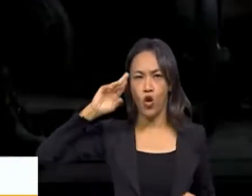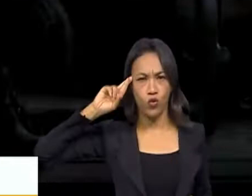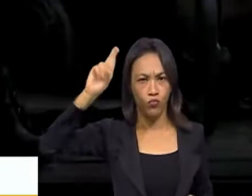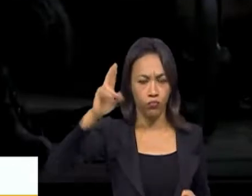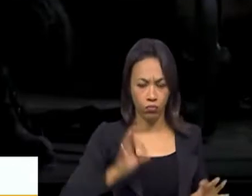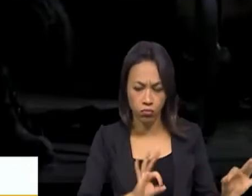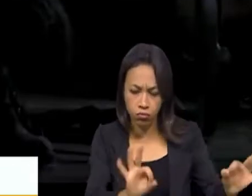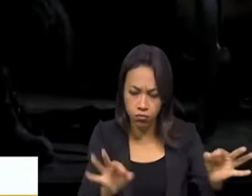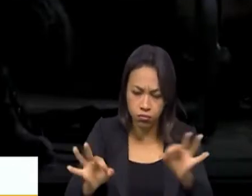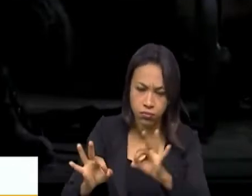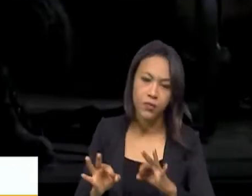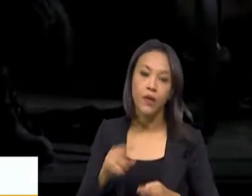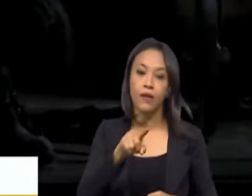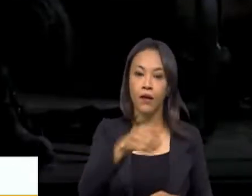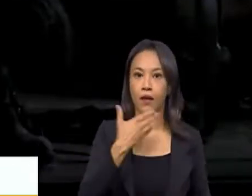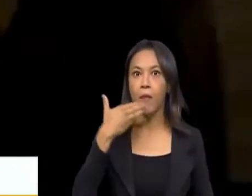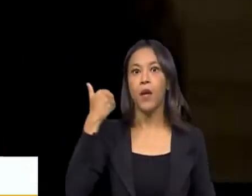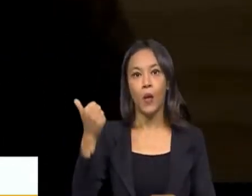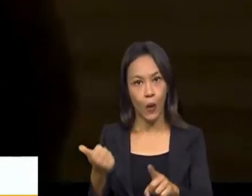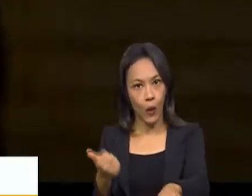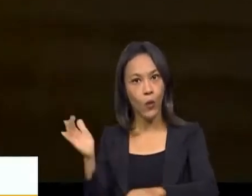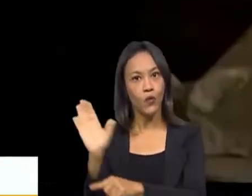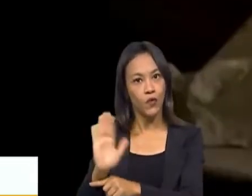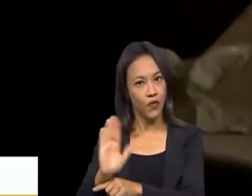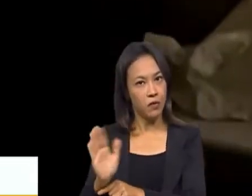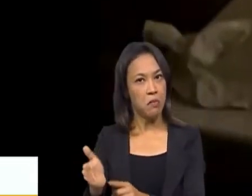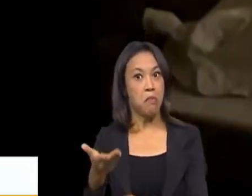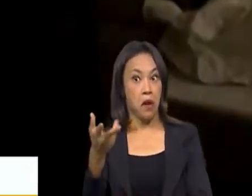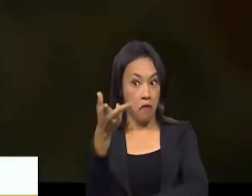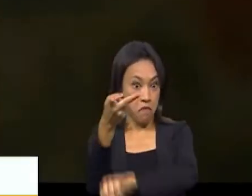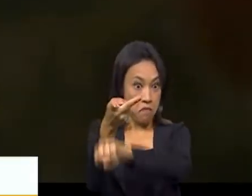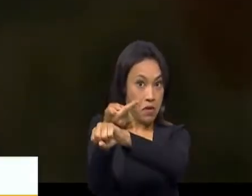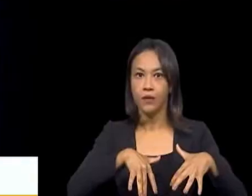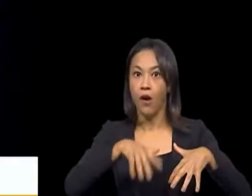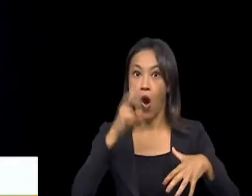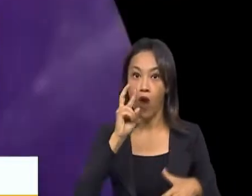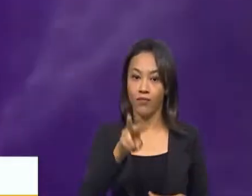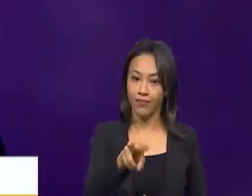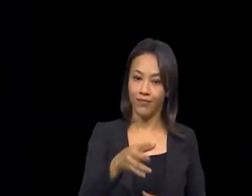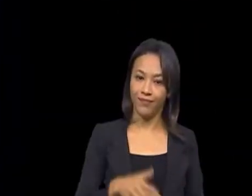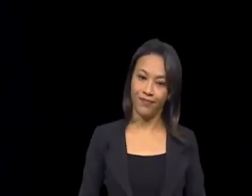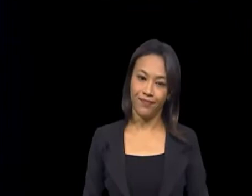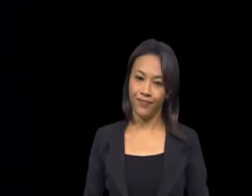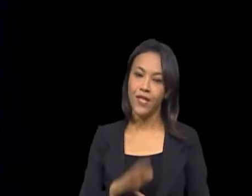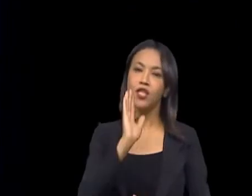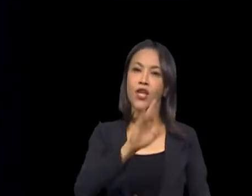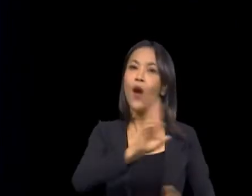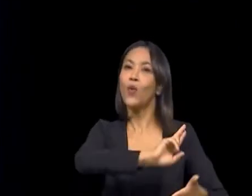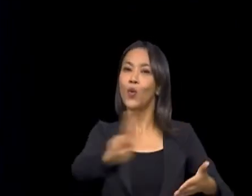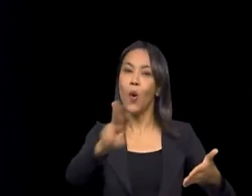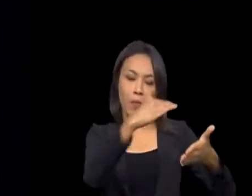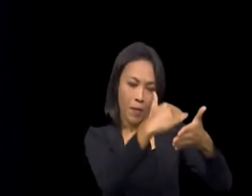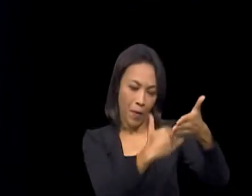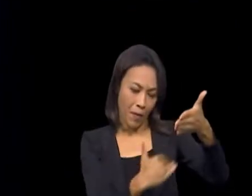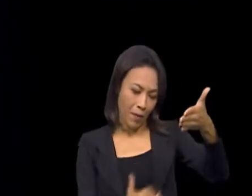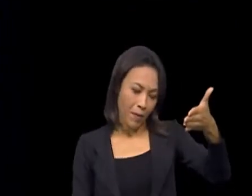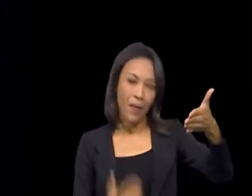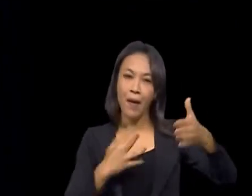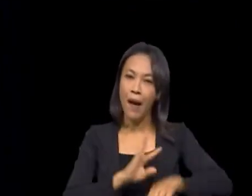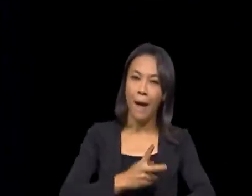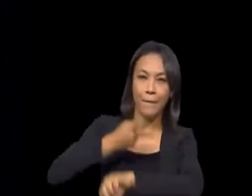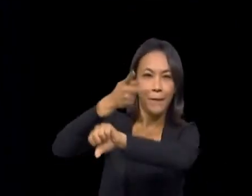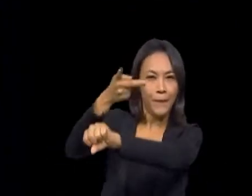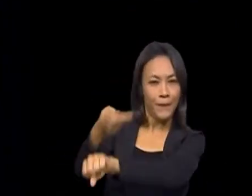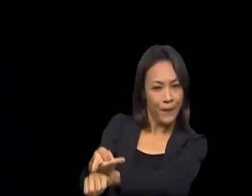de gêneros. Vários deles já estão nas plataformas de streaming. Saiu a lista dos indicados da premiação